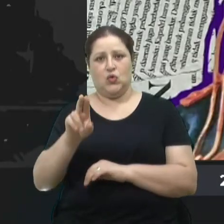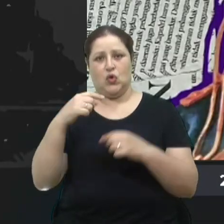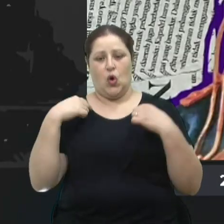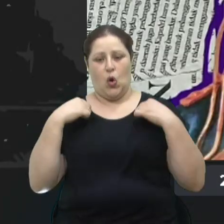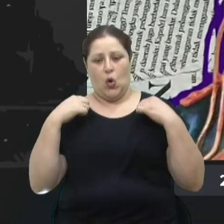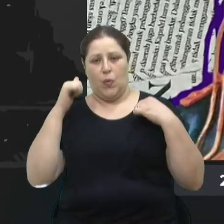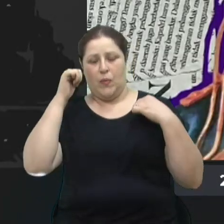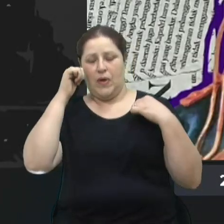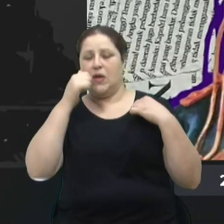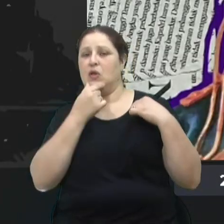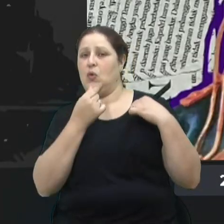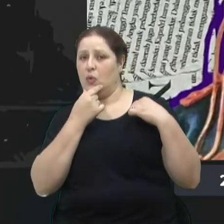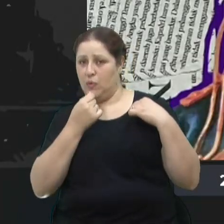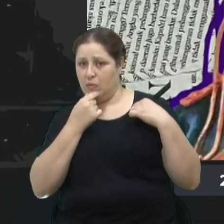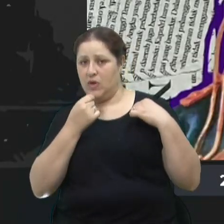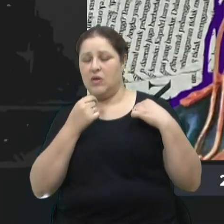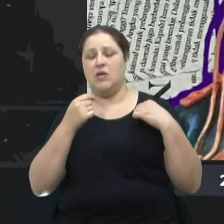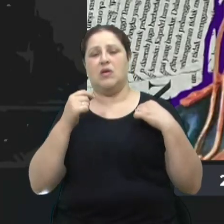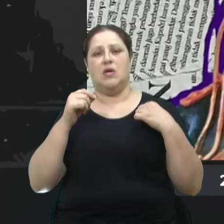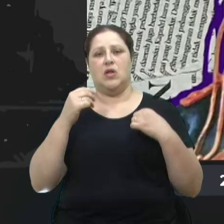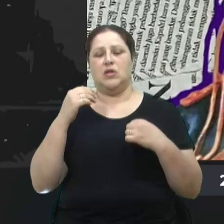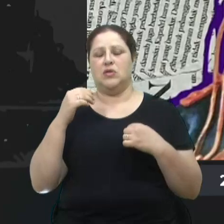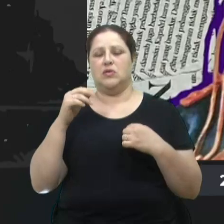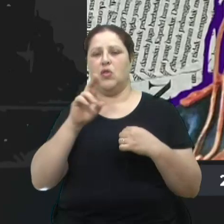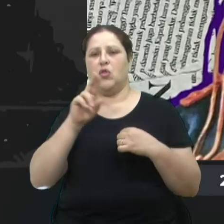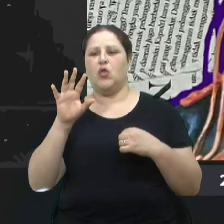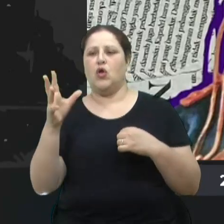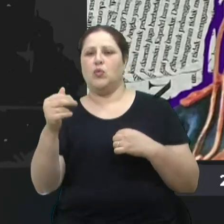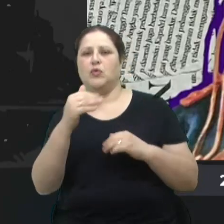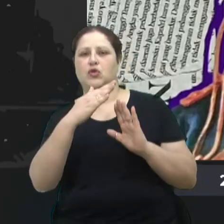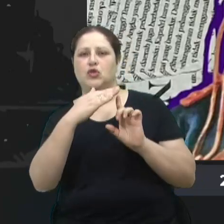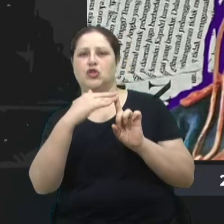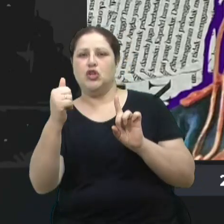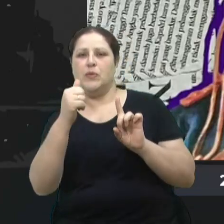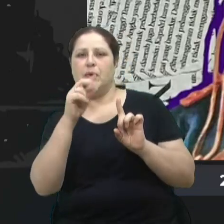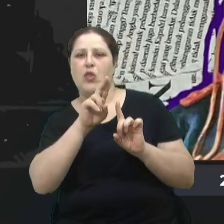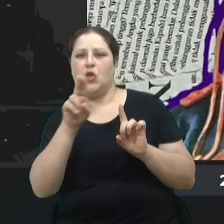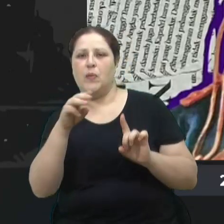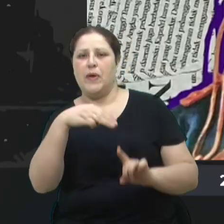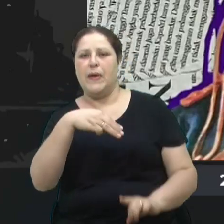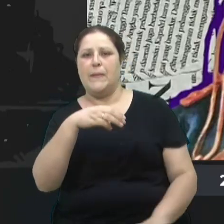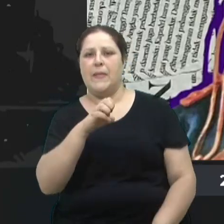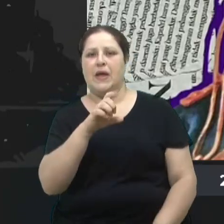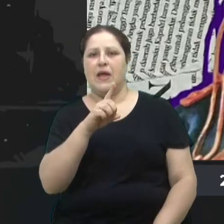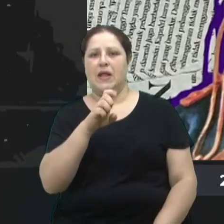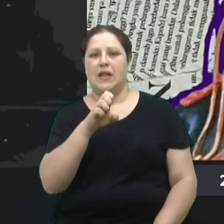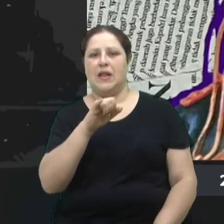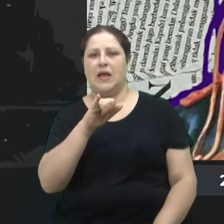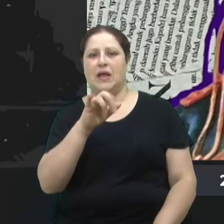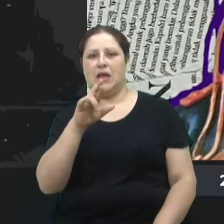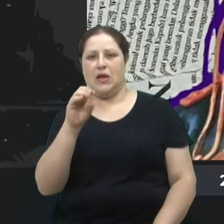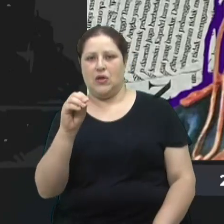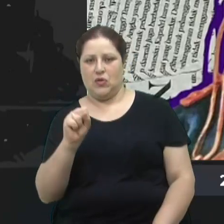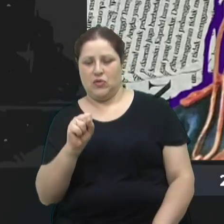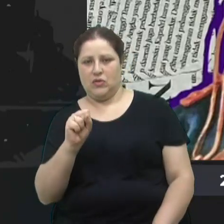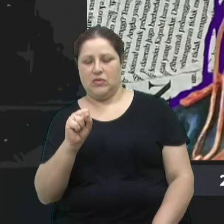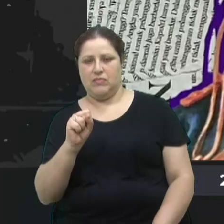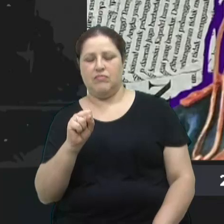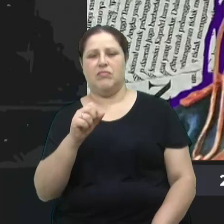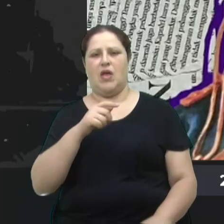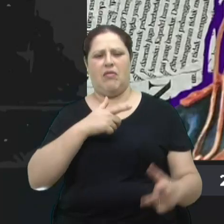mulher a integrar as Forças Armadas e, quando descoberta, seu desempenho em batalha foi